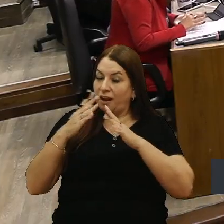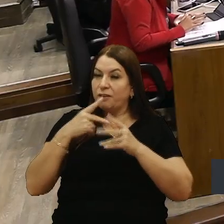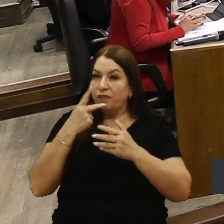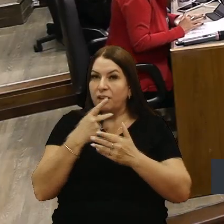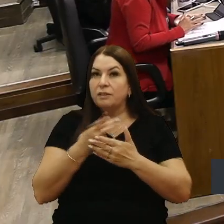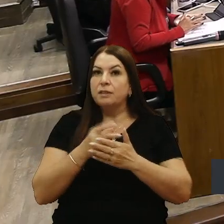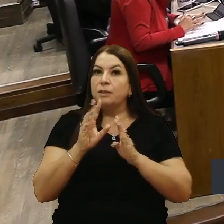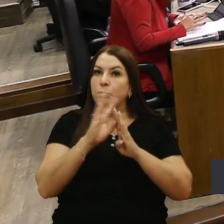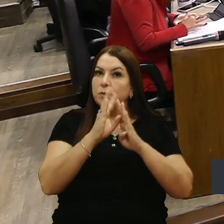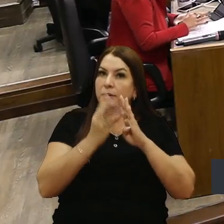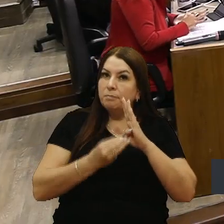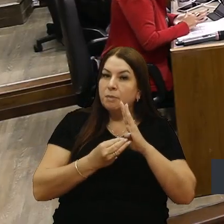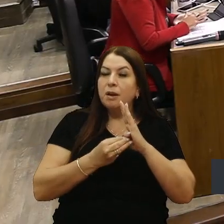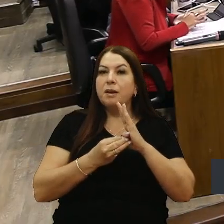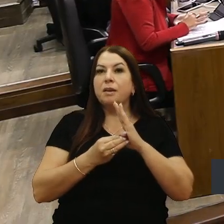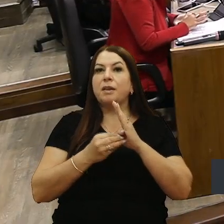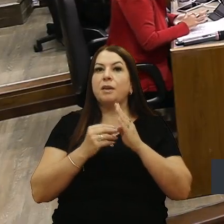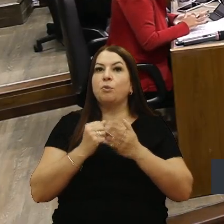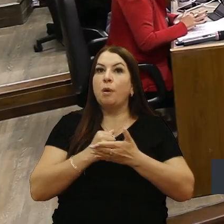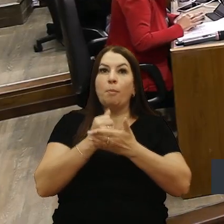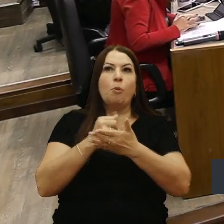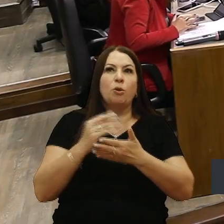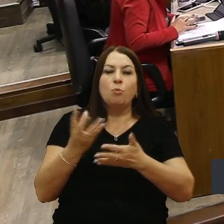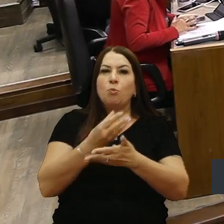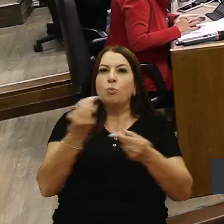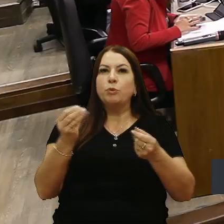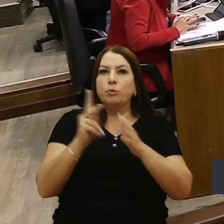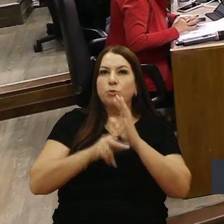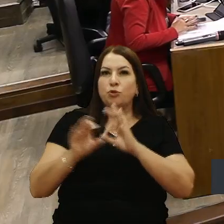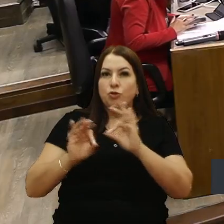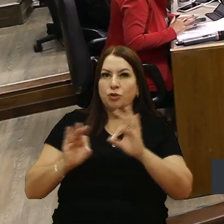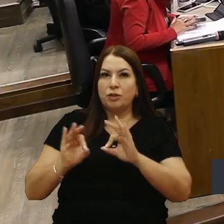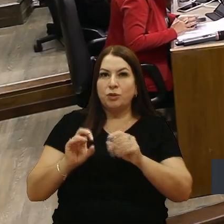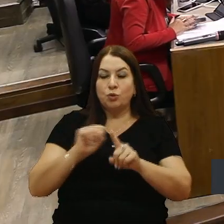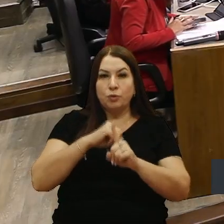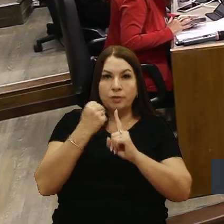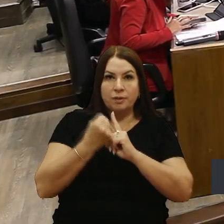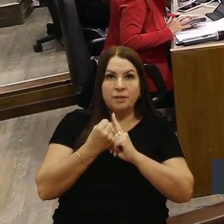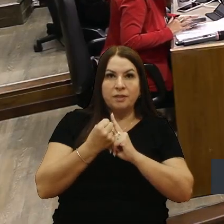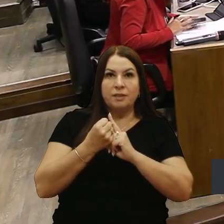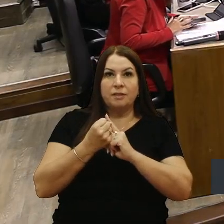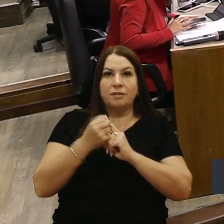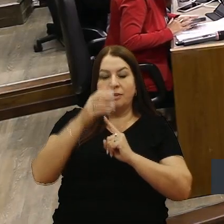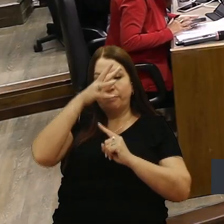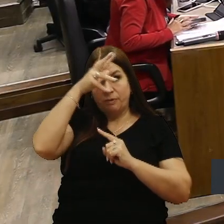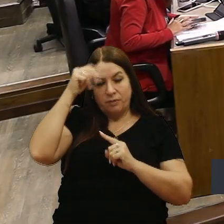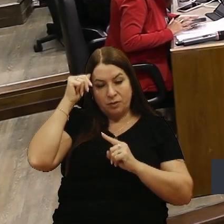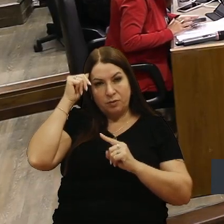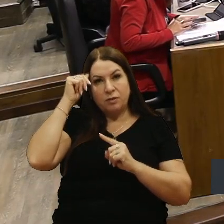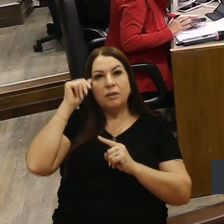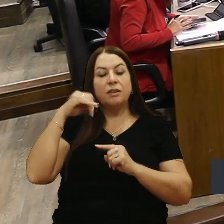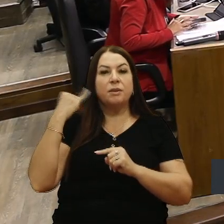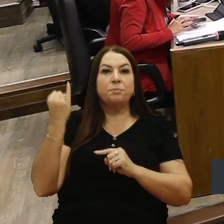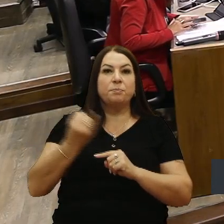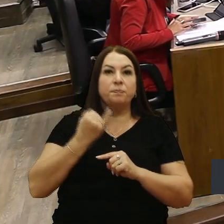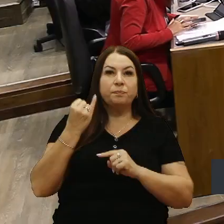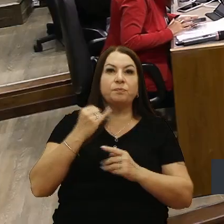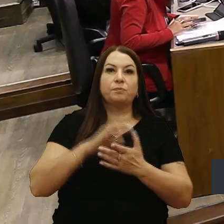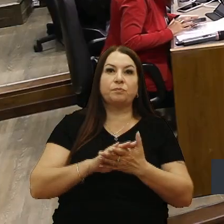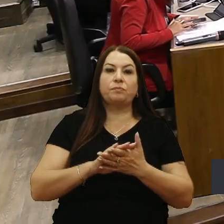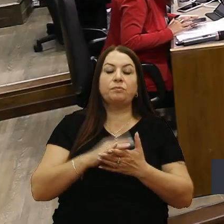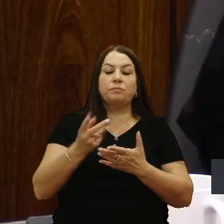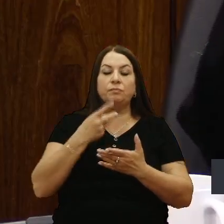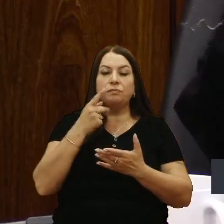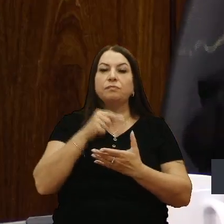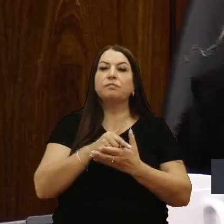o SAMAI é o que sustenta muitos projetos sociais da nossa prefeitura. É fundamental, mas eu